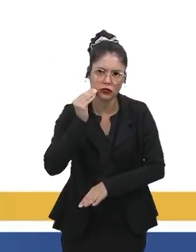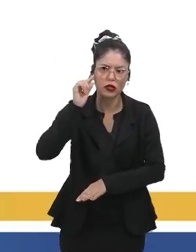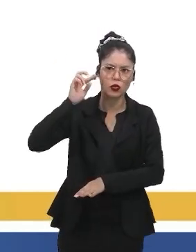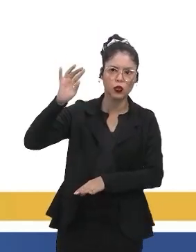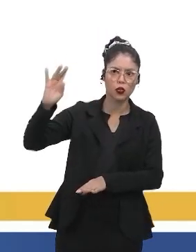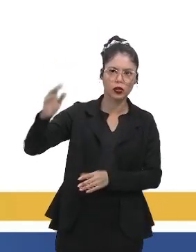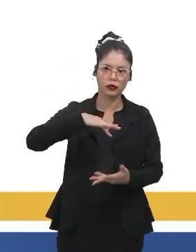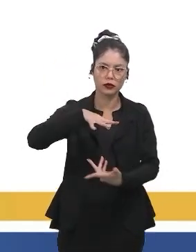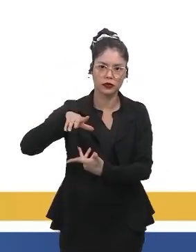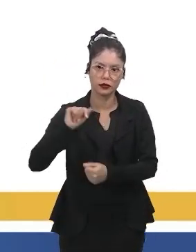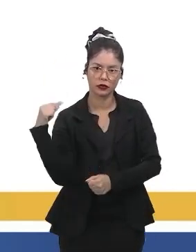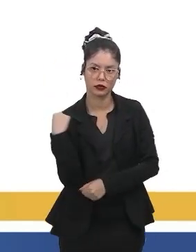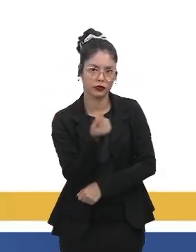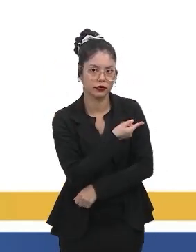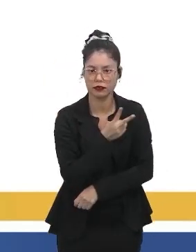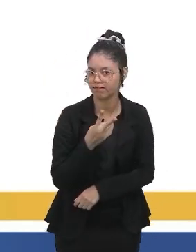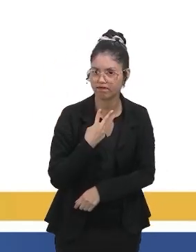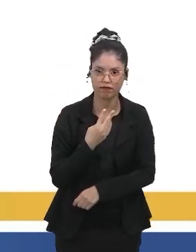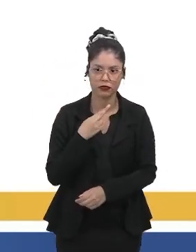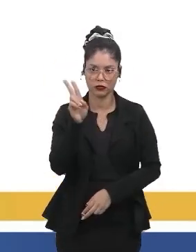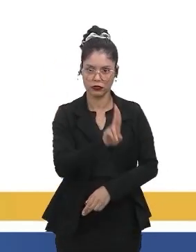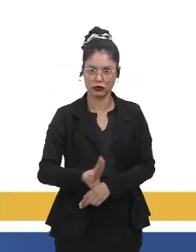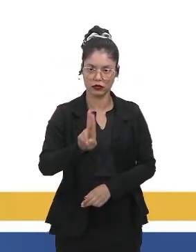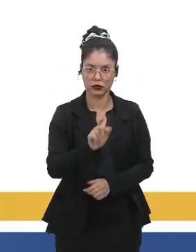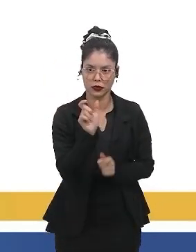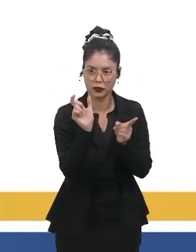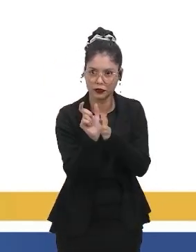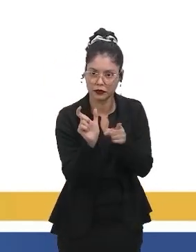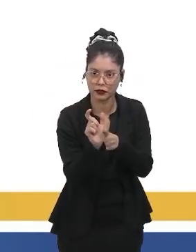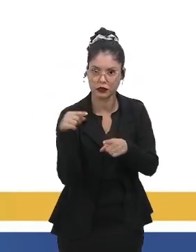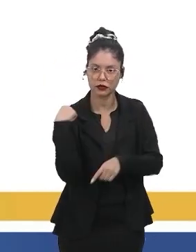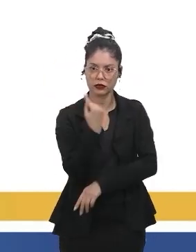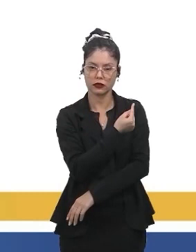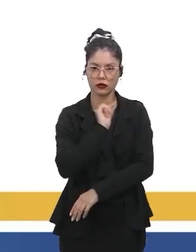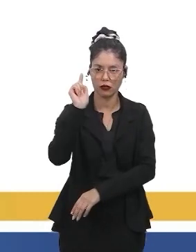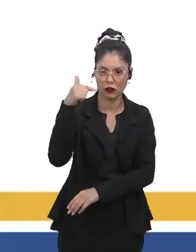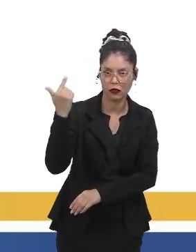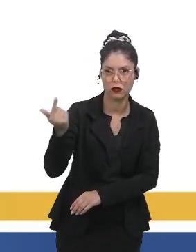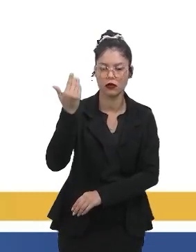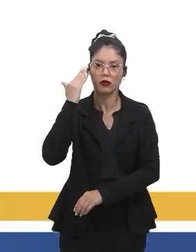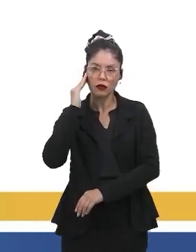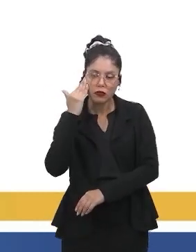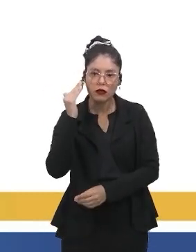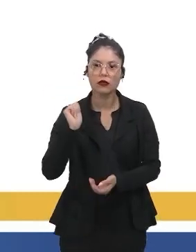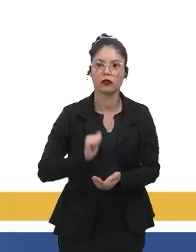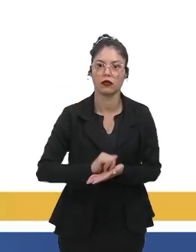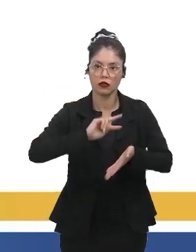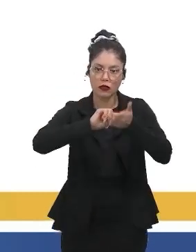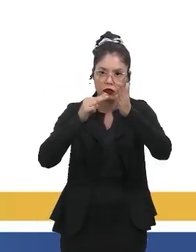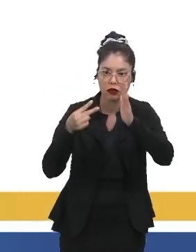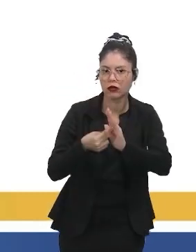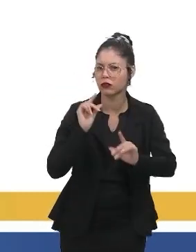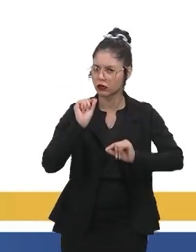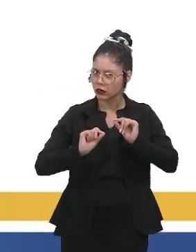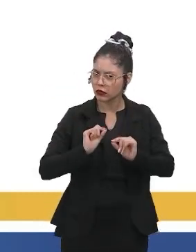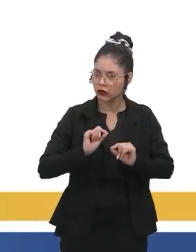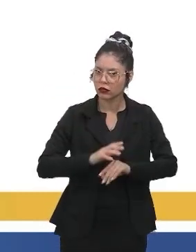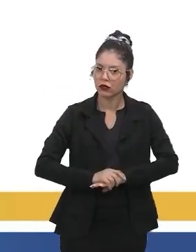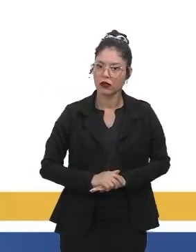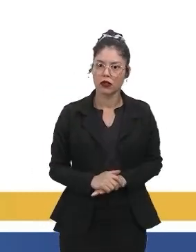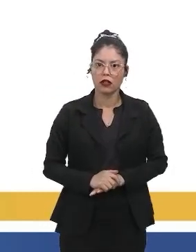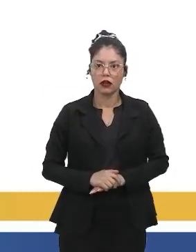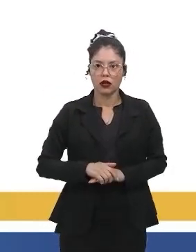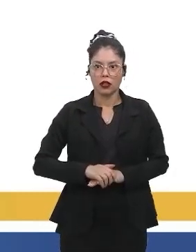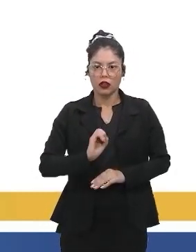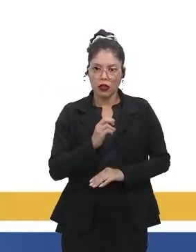um mundo em que não podemos usar palavras para dizer de nós e dos outros para compreender o que isso